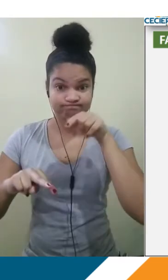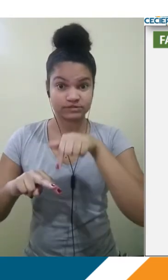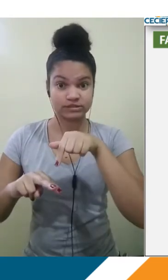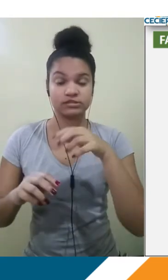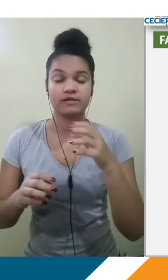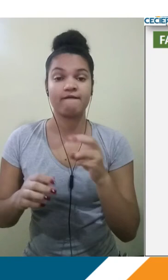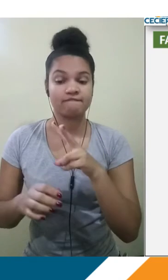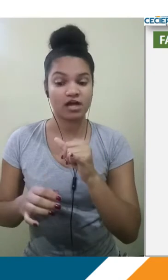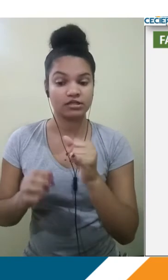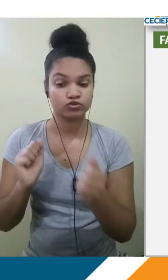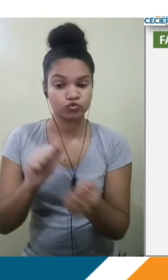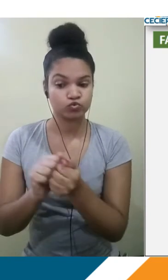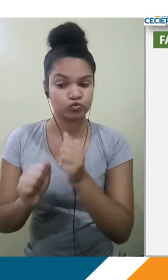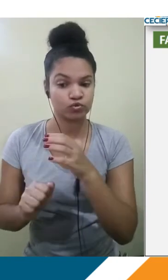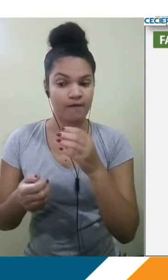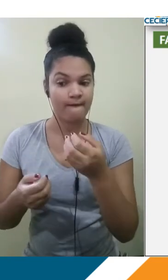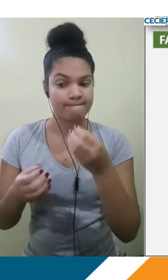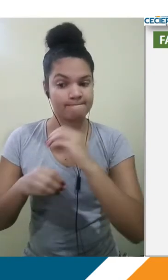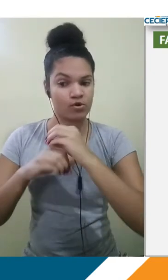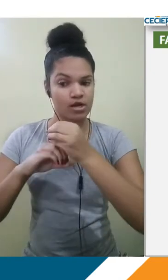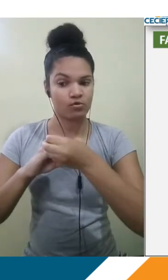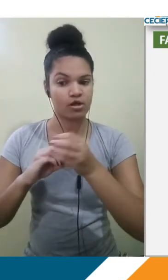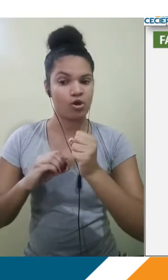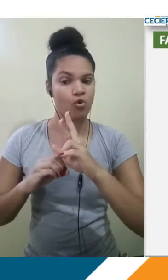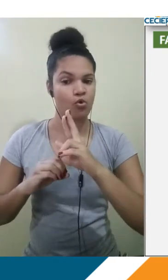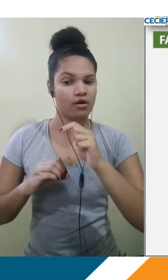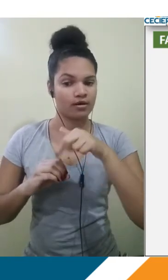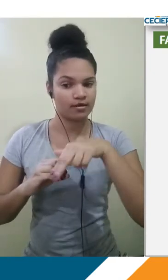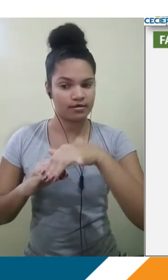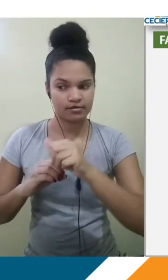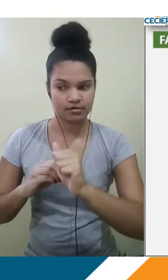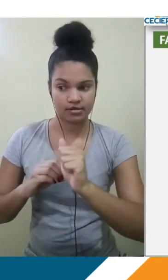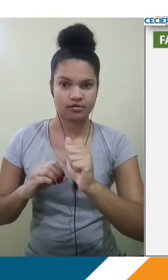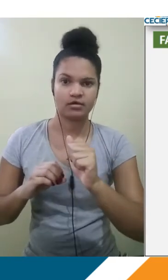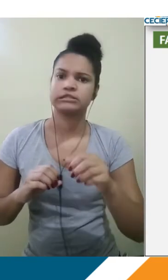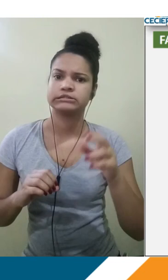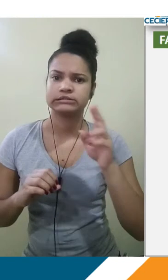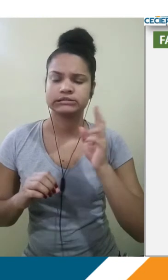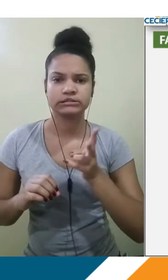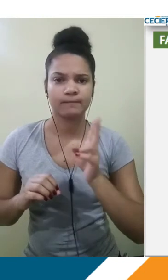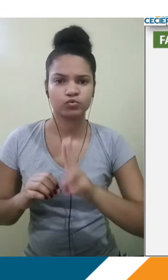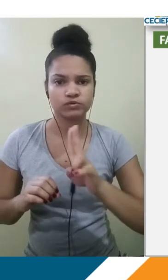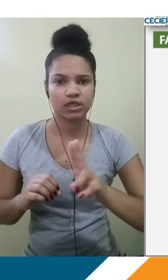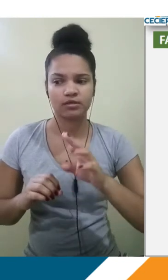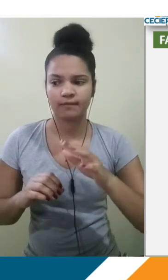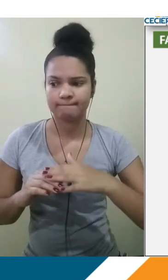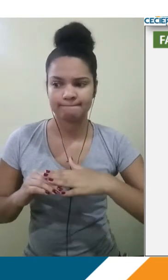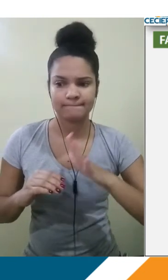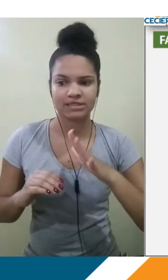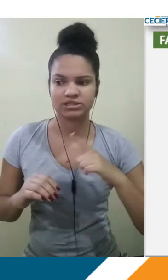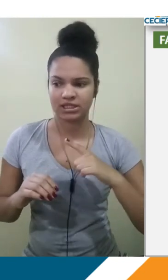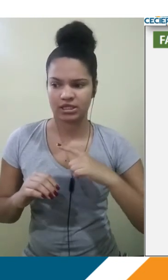molécula orgânica. Essa fixação é feita por uma enzima, a enzima mais abundante das plantas, chamada